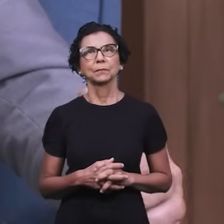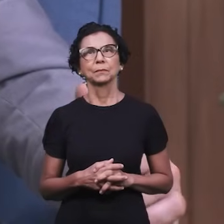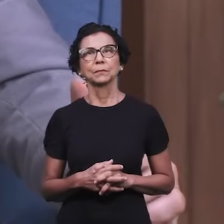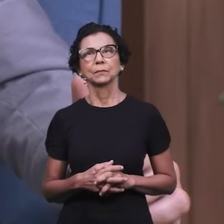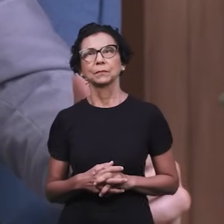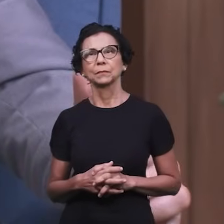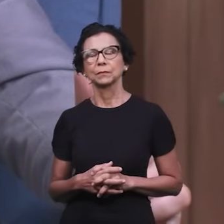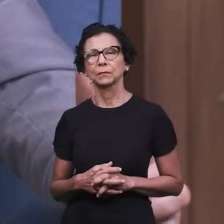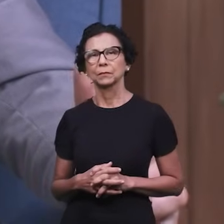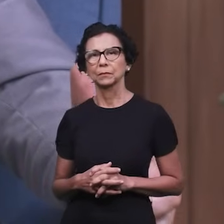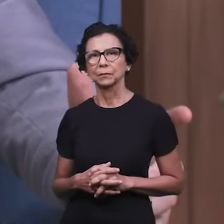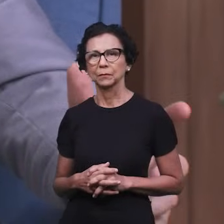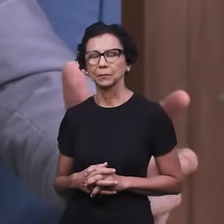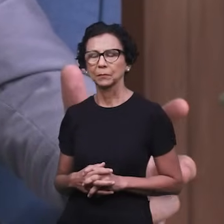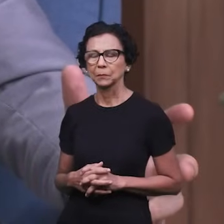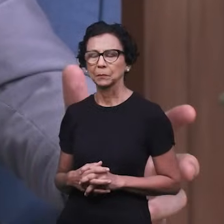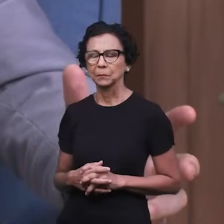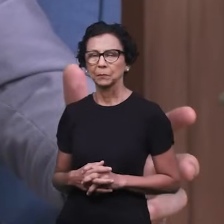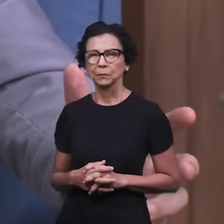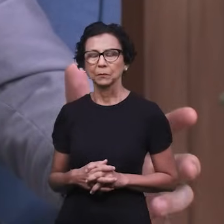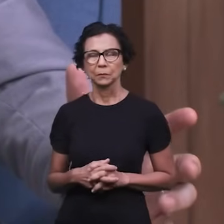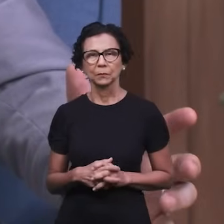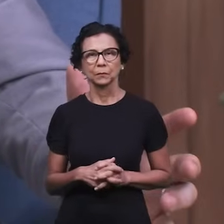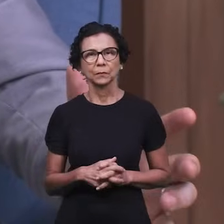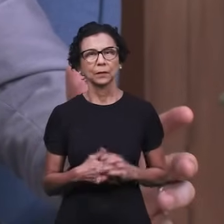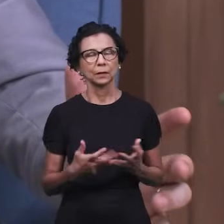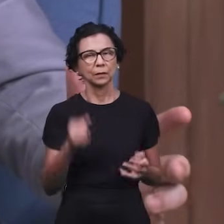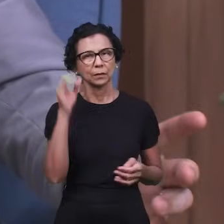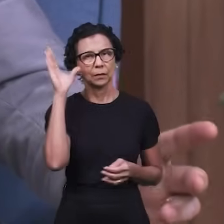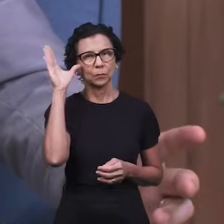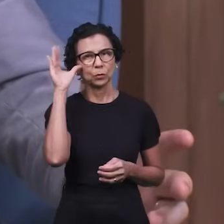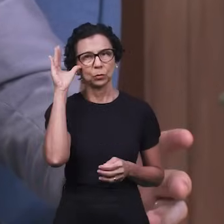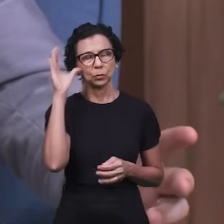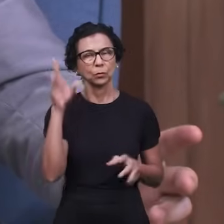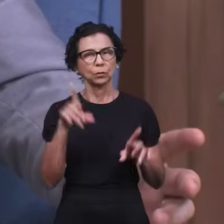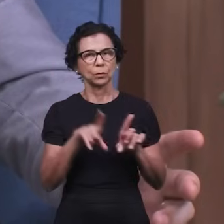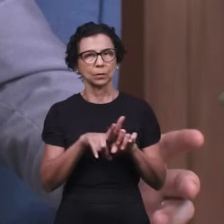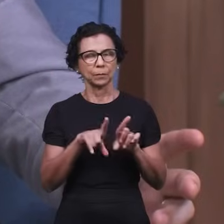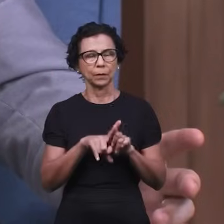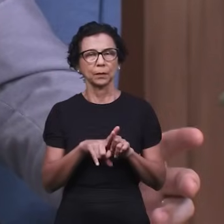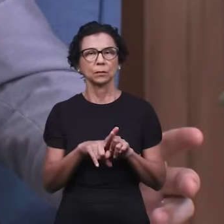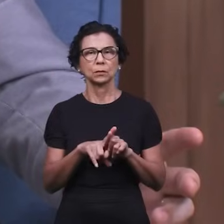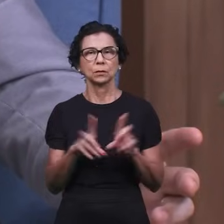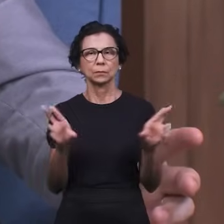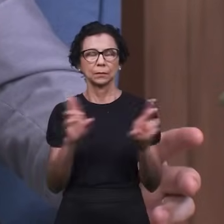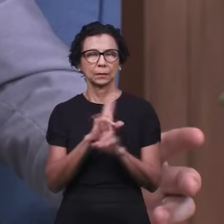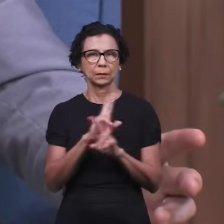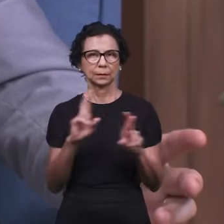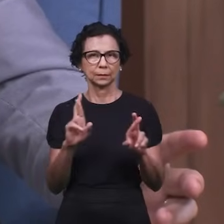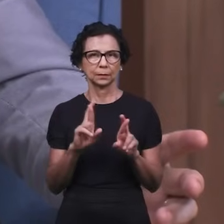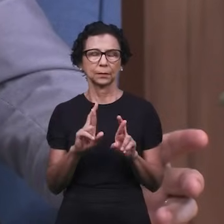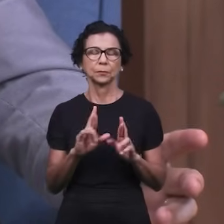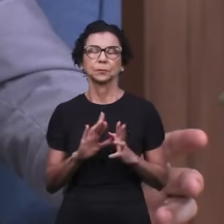aspecto que é interessante e que, obviamente, a gente faz uma conjectura em relação a